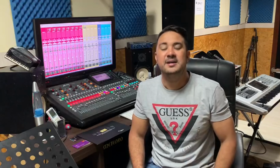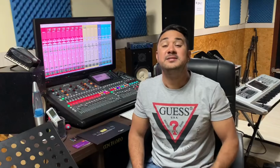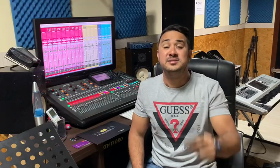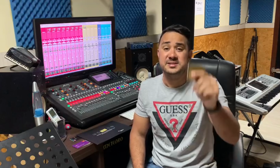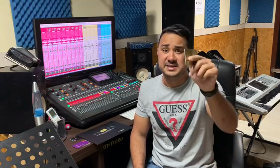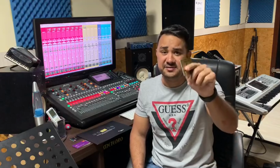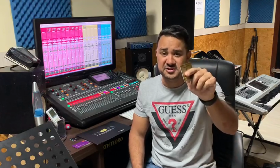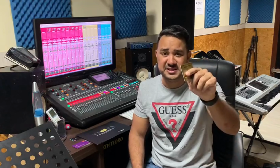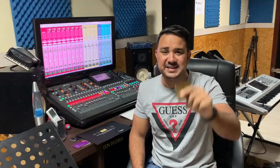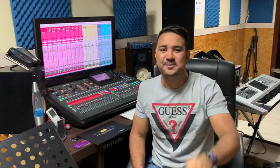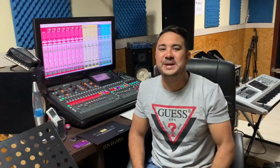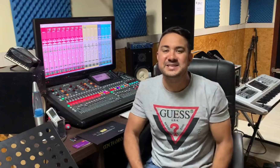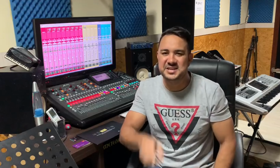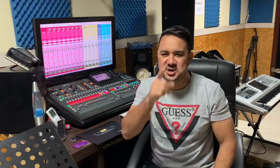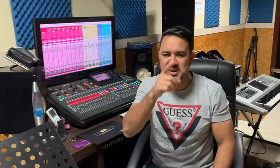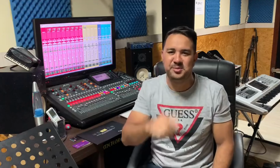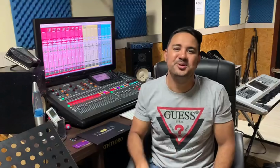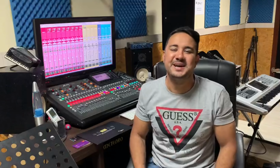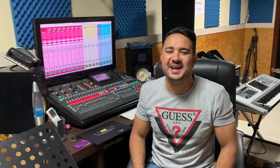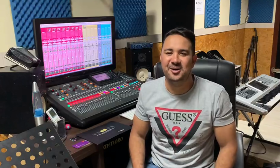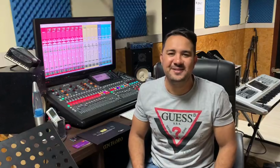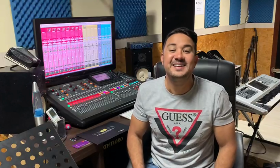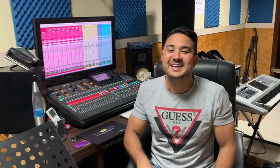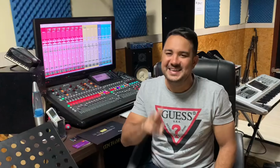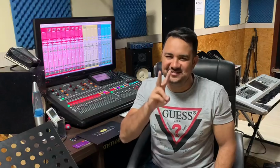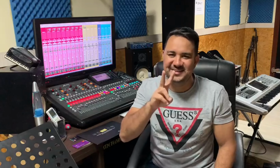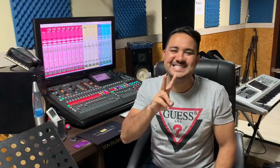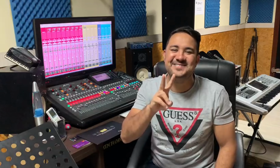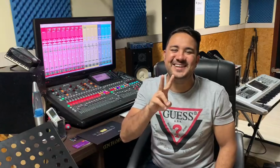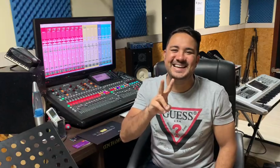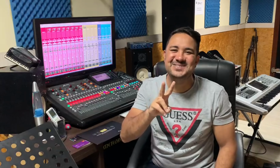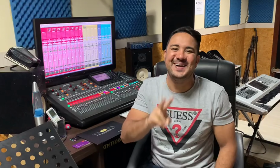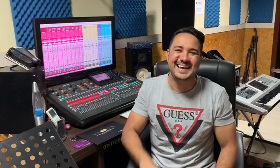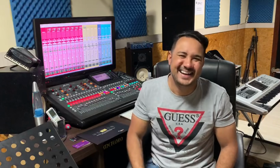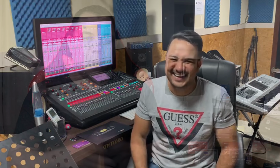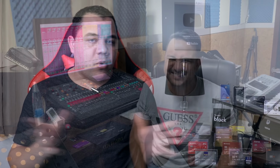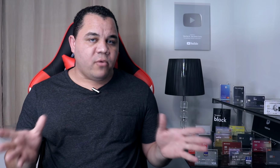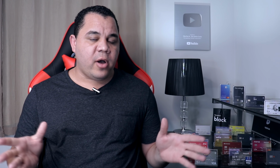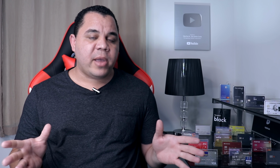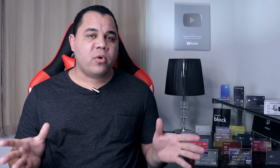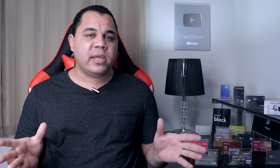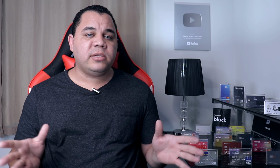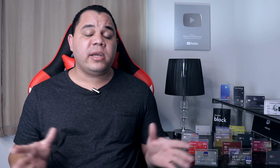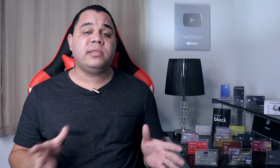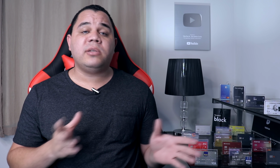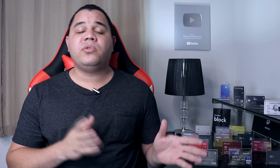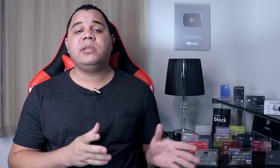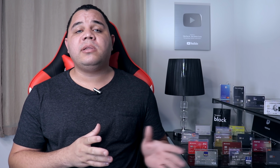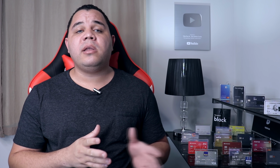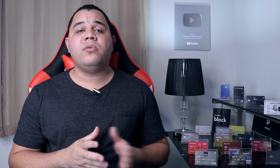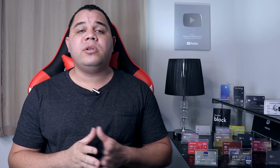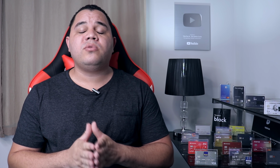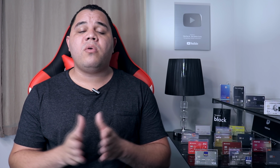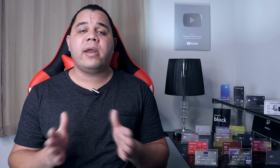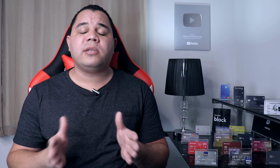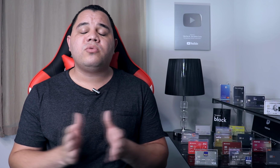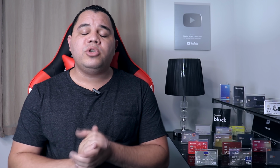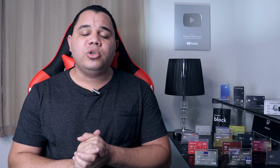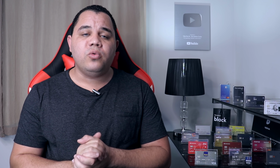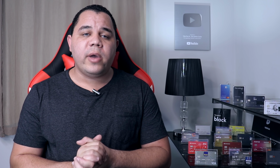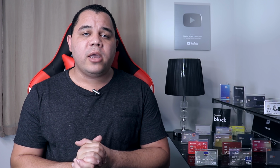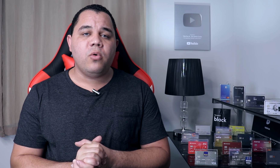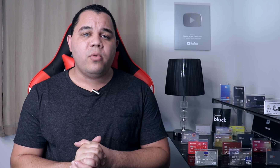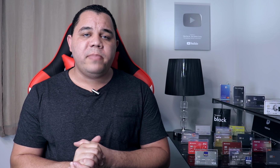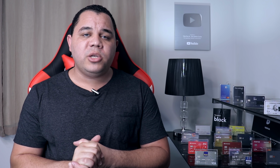gente. Siga você também, seja membro do canal e vem ser feliz, pai. Bom, Valeu. conforme aconteceu nas sessões anteriores, o